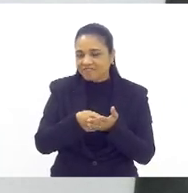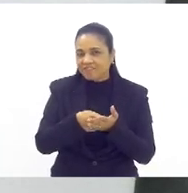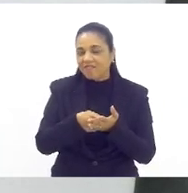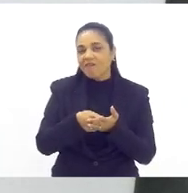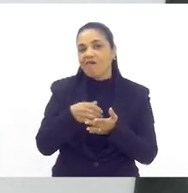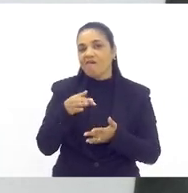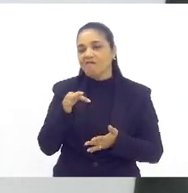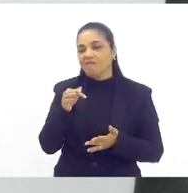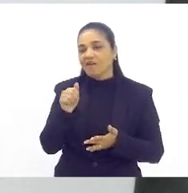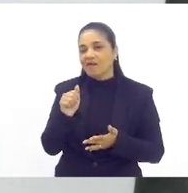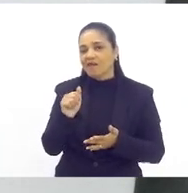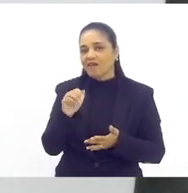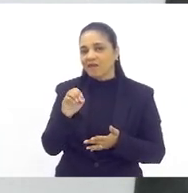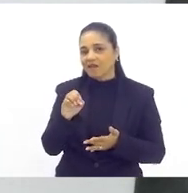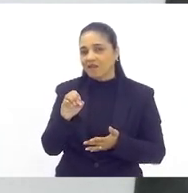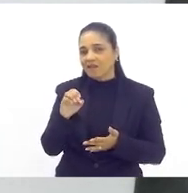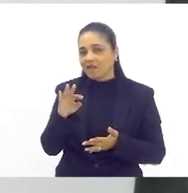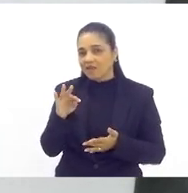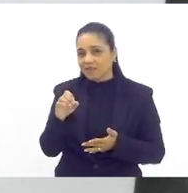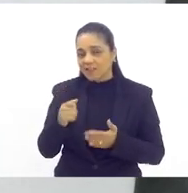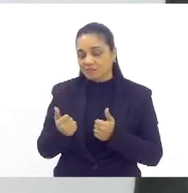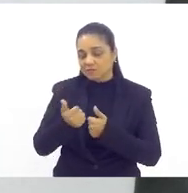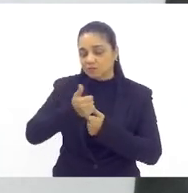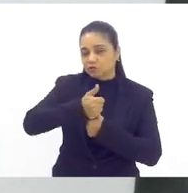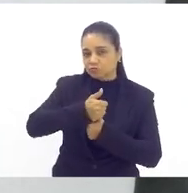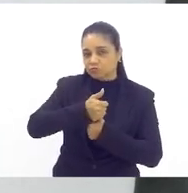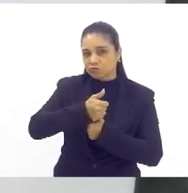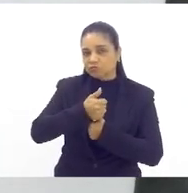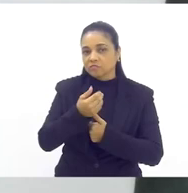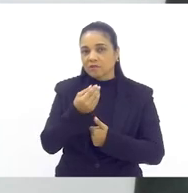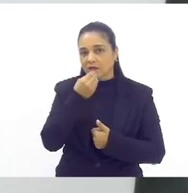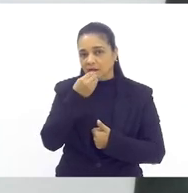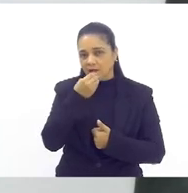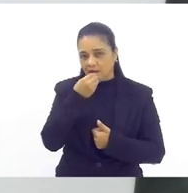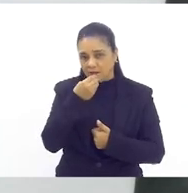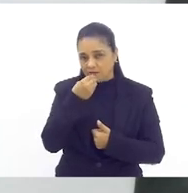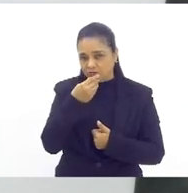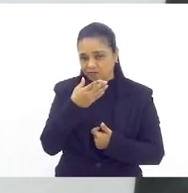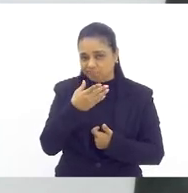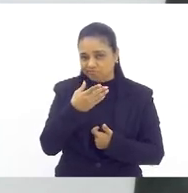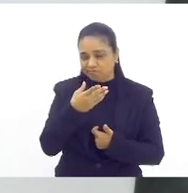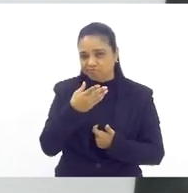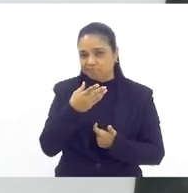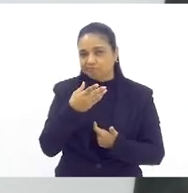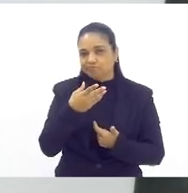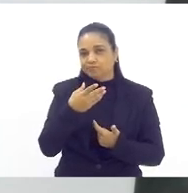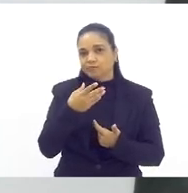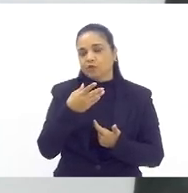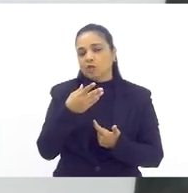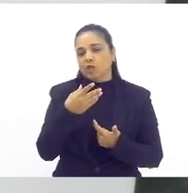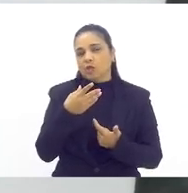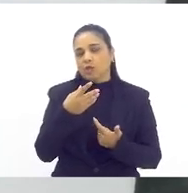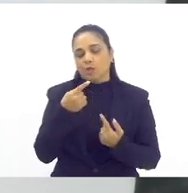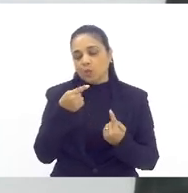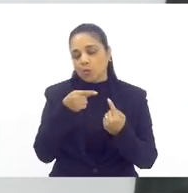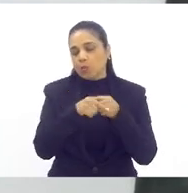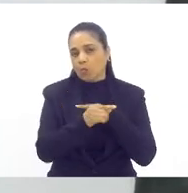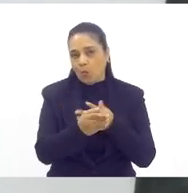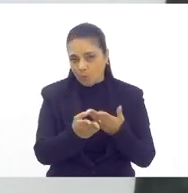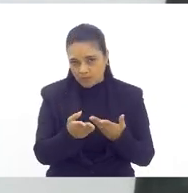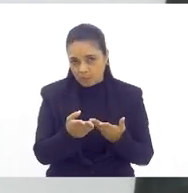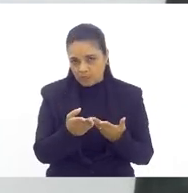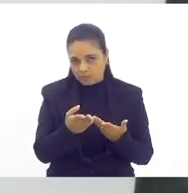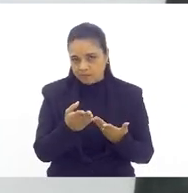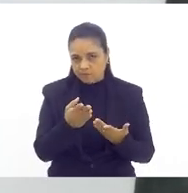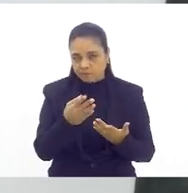Faetec passa algum período fazendo a substituição por alimentação isso não é adequada do ponto de vista nutricional né É